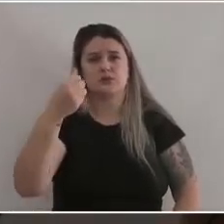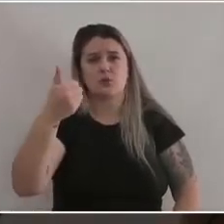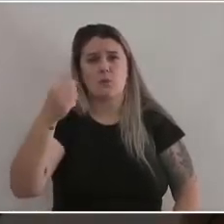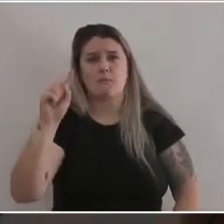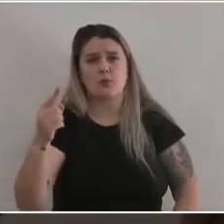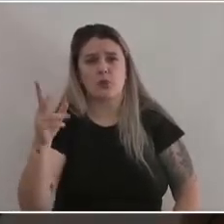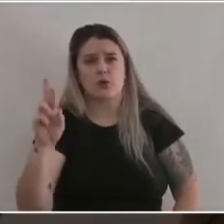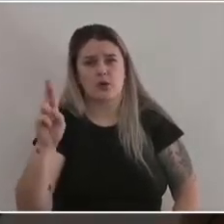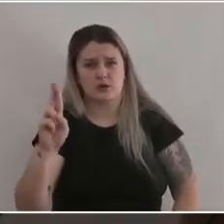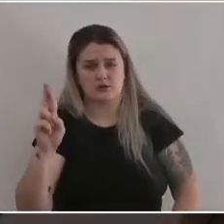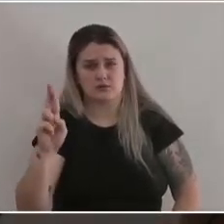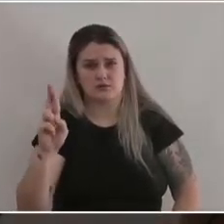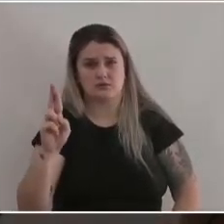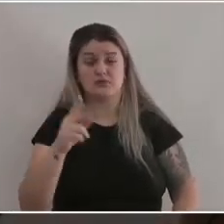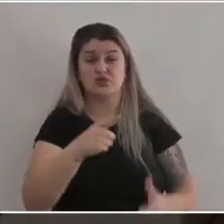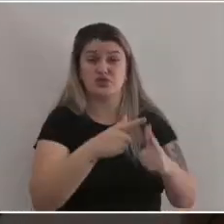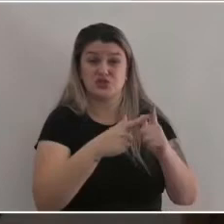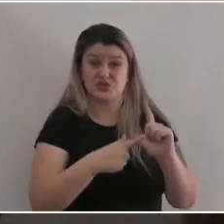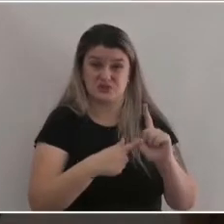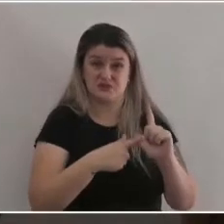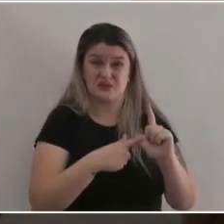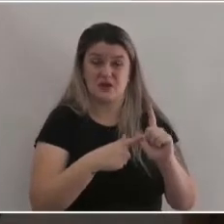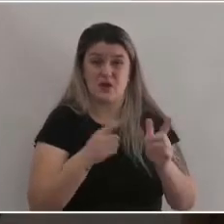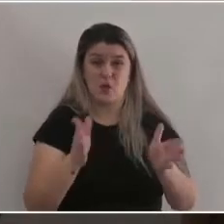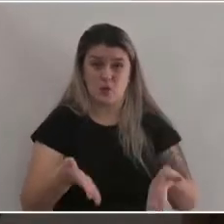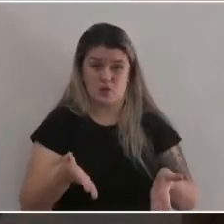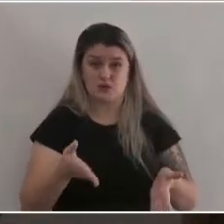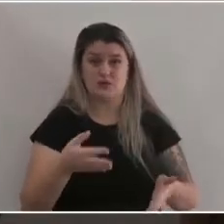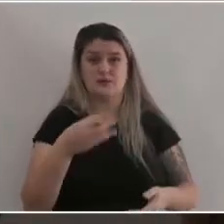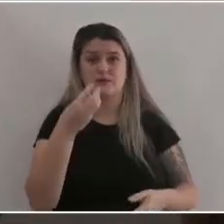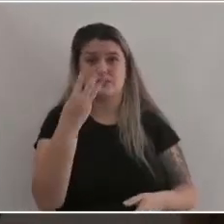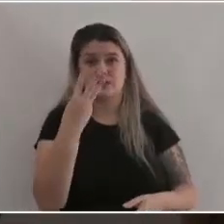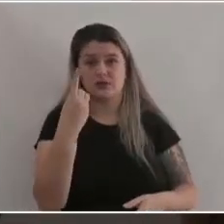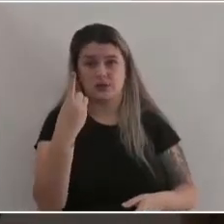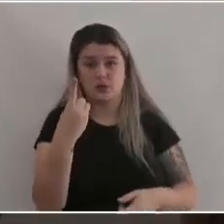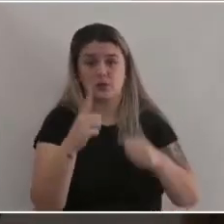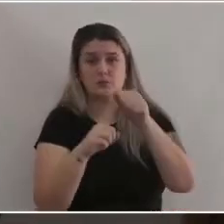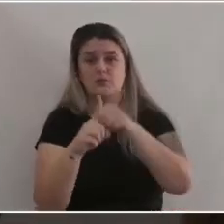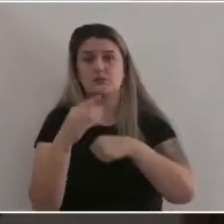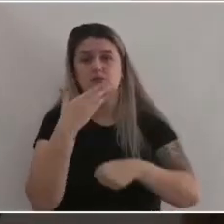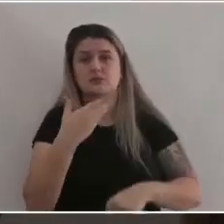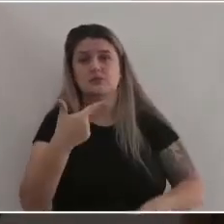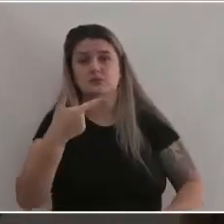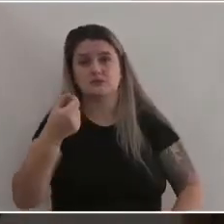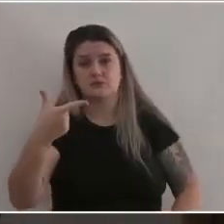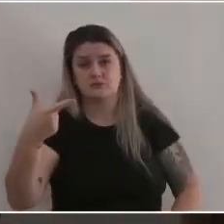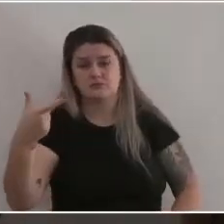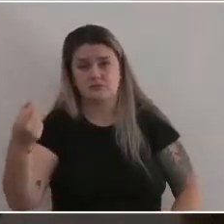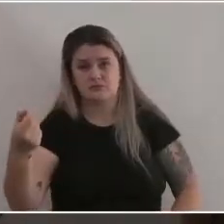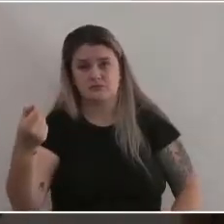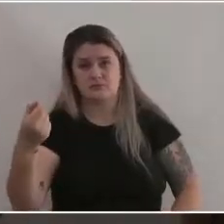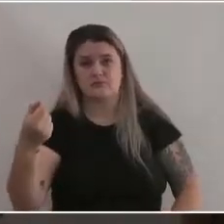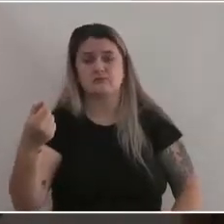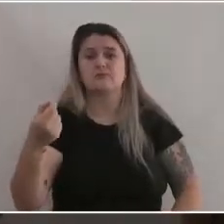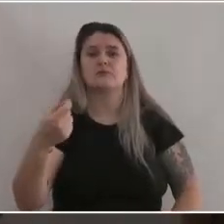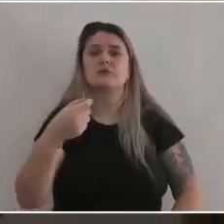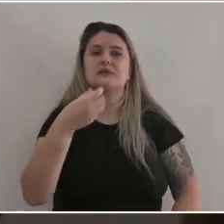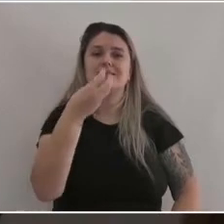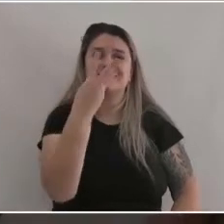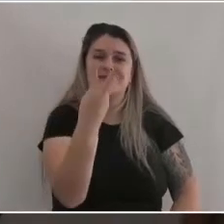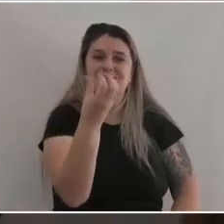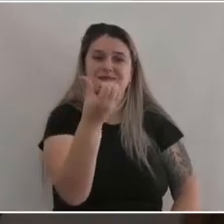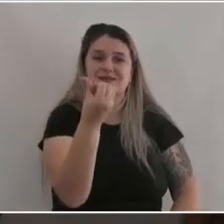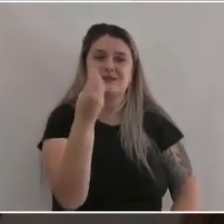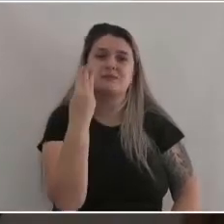28.801.000. Dívida fundada interna atual, em 31/12 de 2020. Ela passou a ser R$